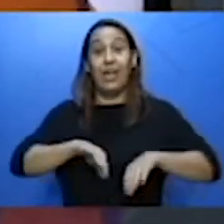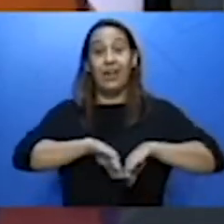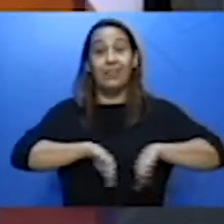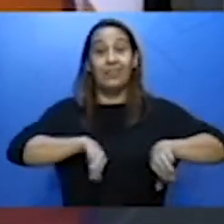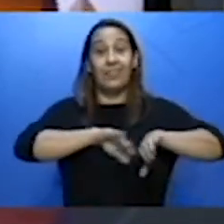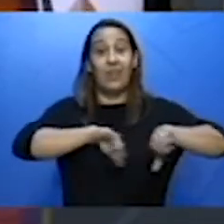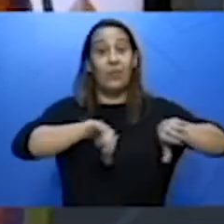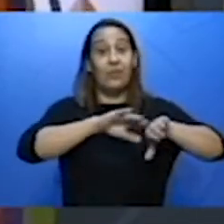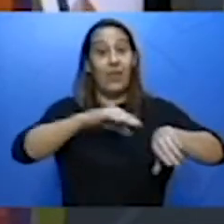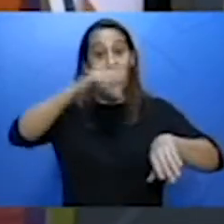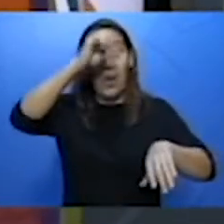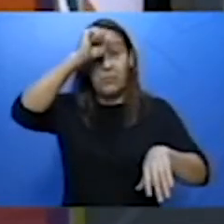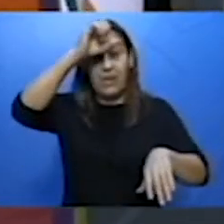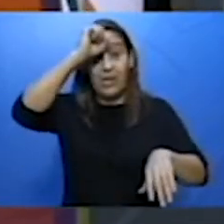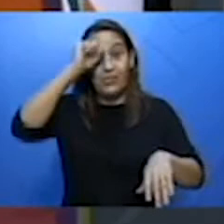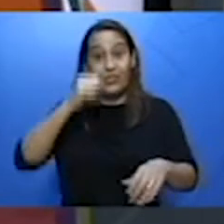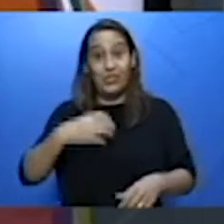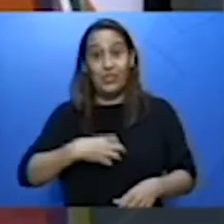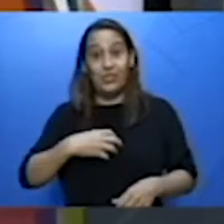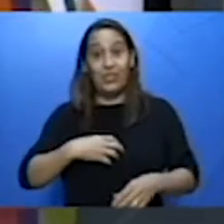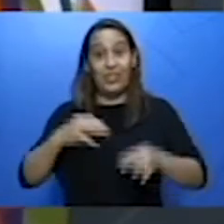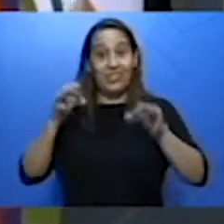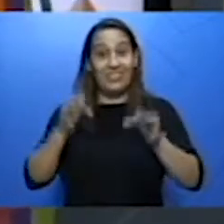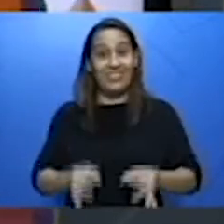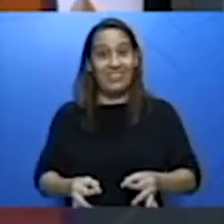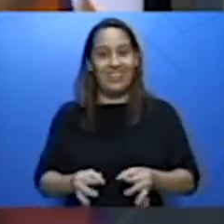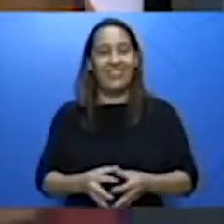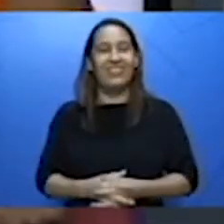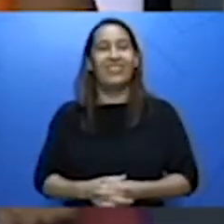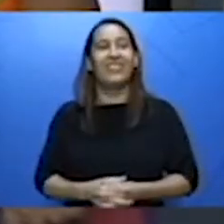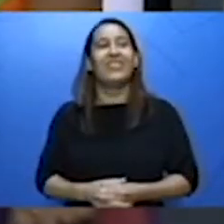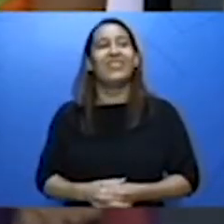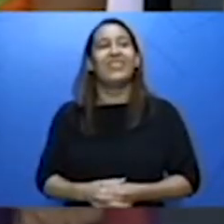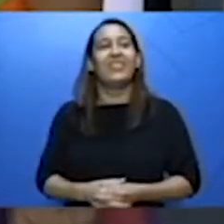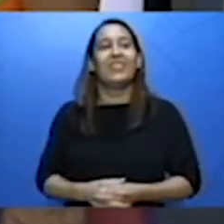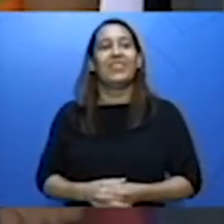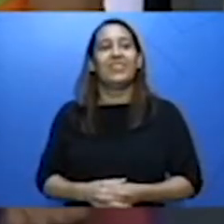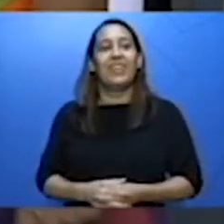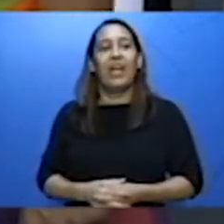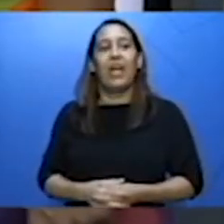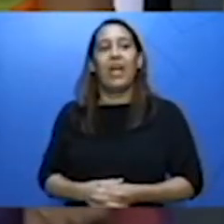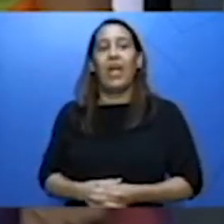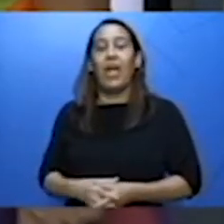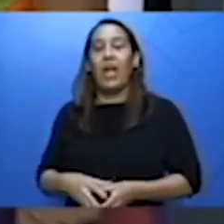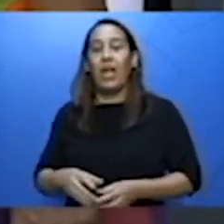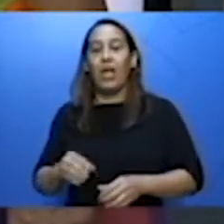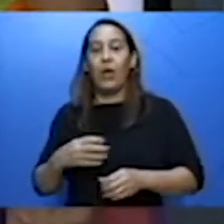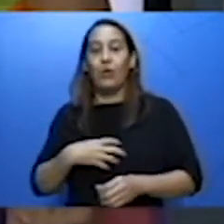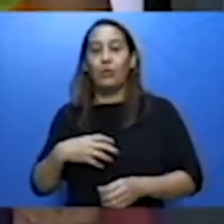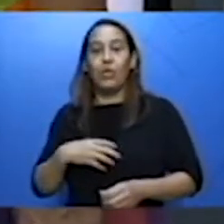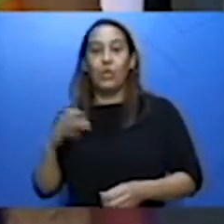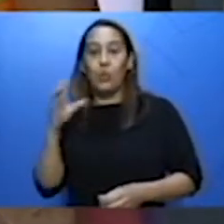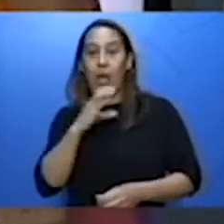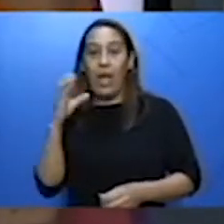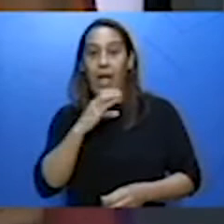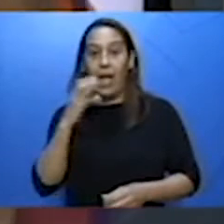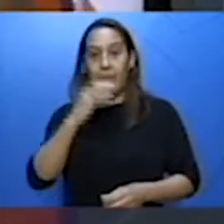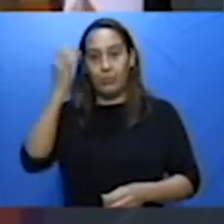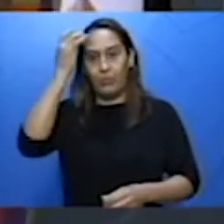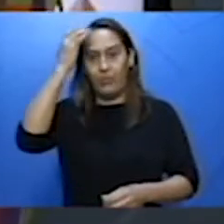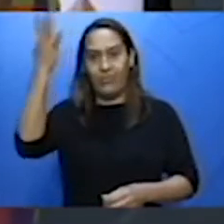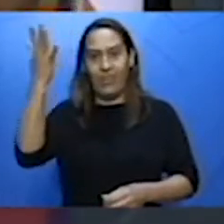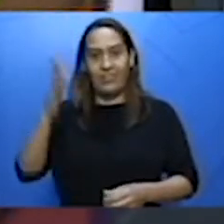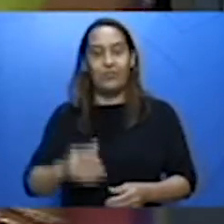Já aprendi. Agora eu vou fazer só o convencional, que é mais rápido, mais fácil e